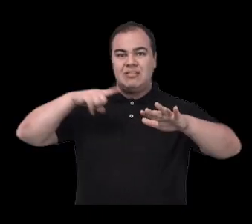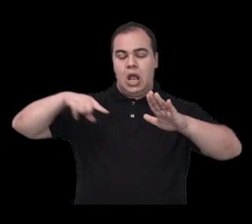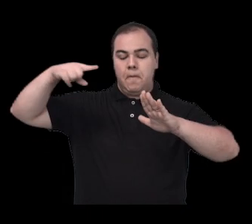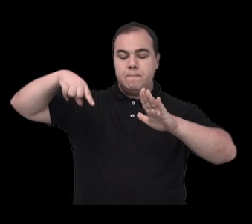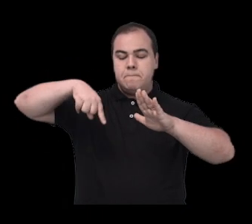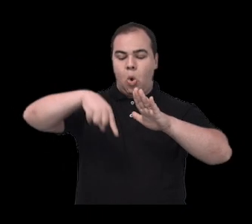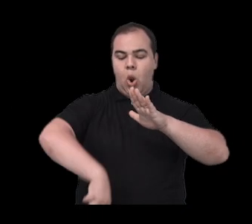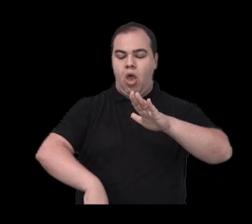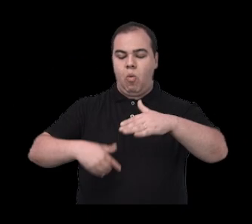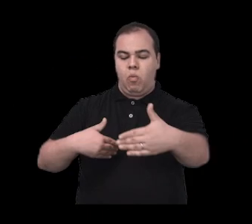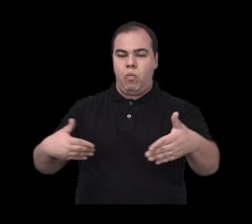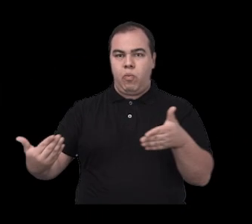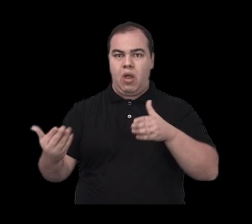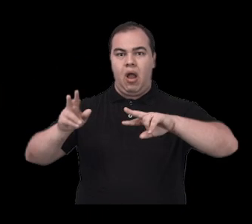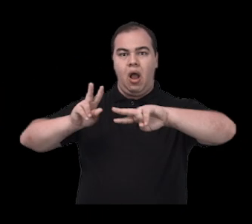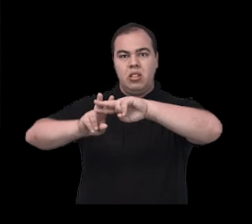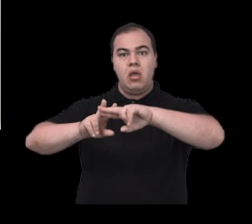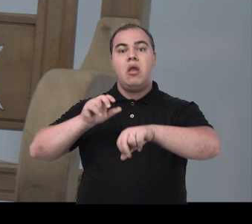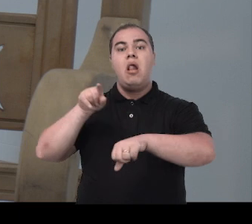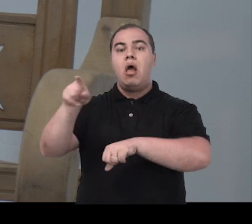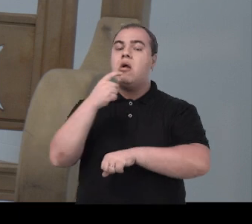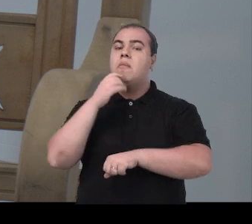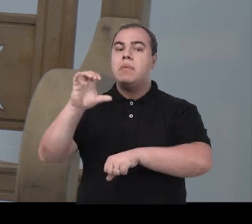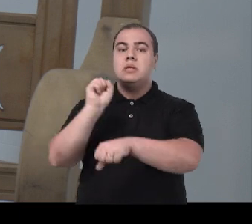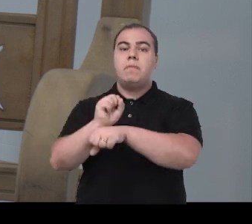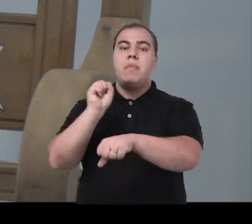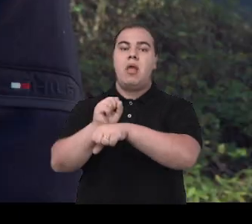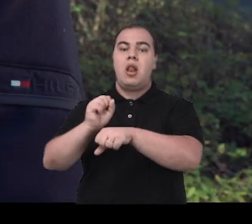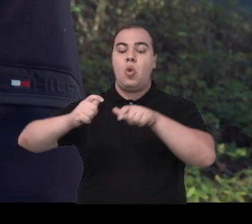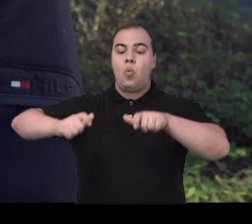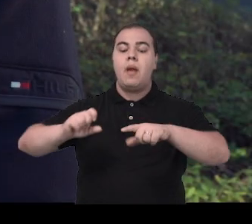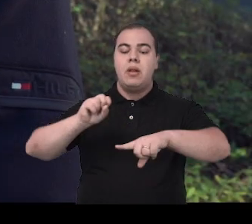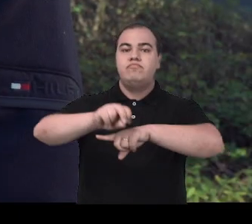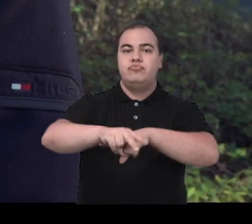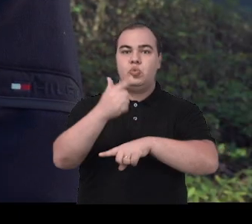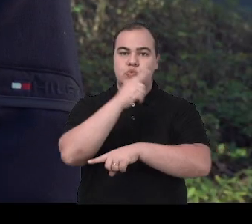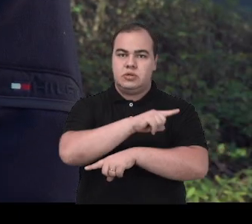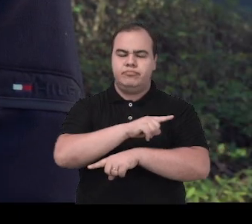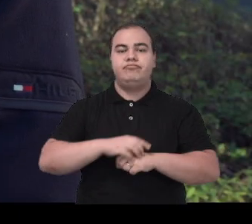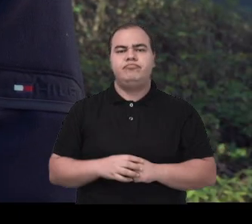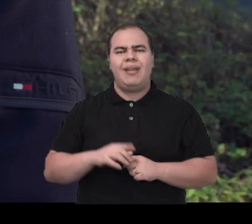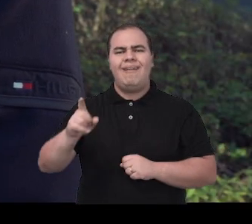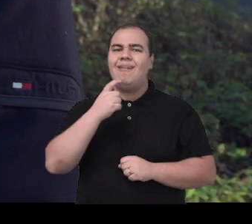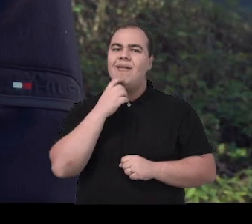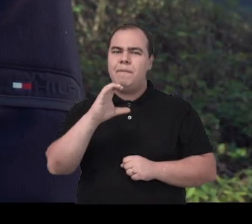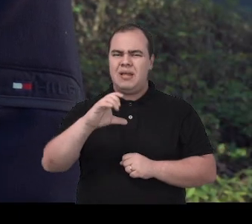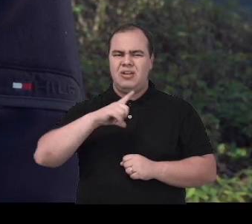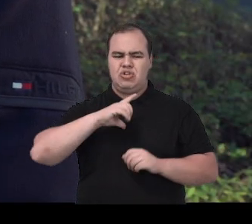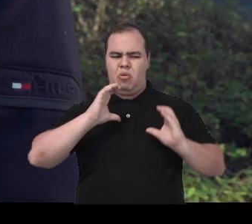porões da cadeia em Campinas, aguardando vagas. Nobu Somoki, médico psiquiatra